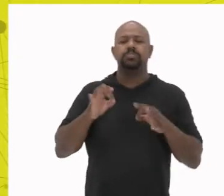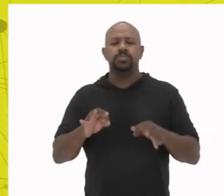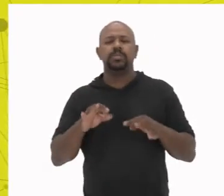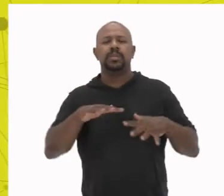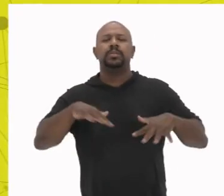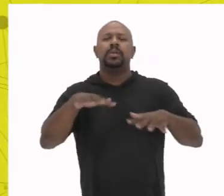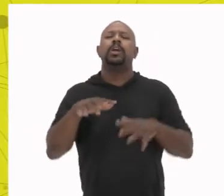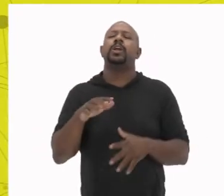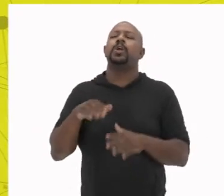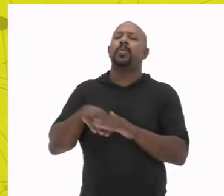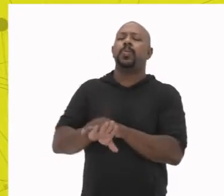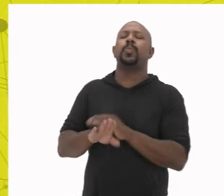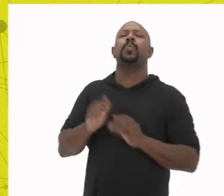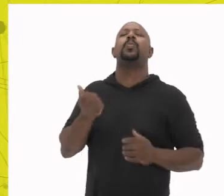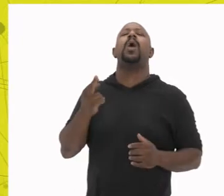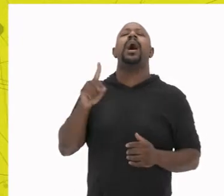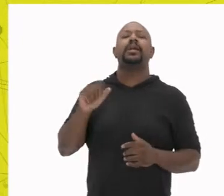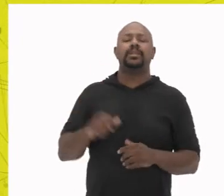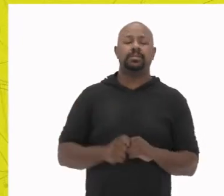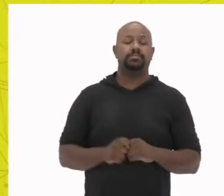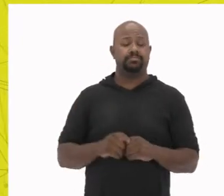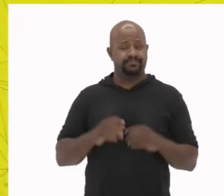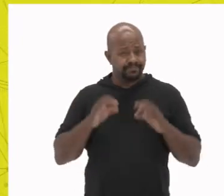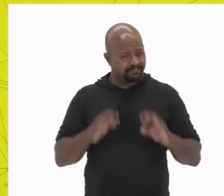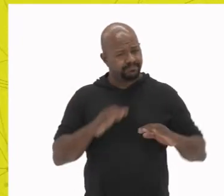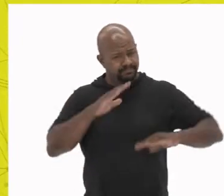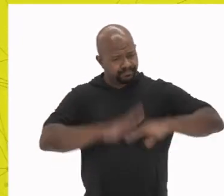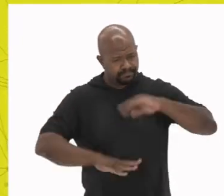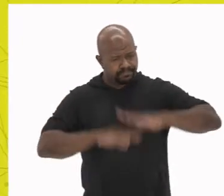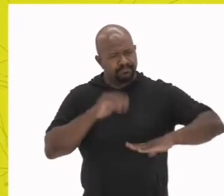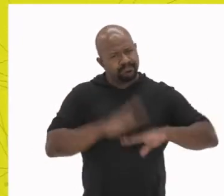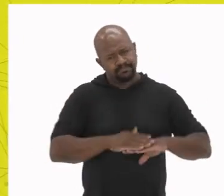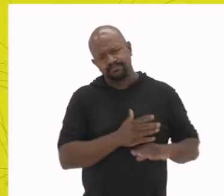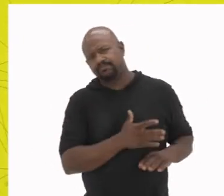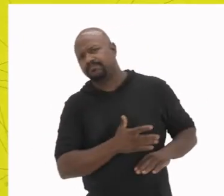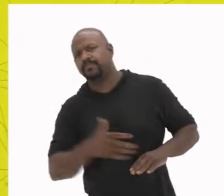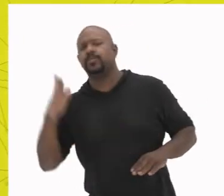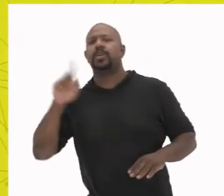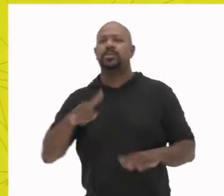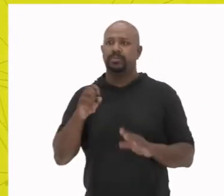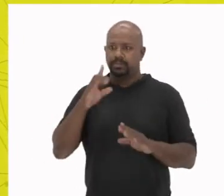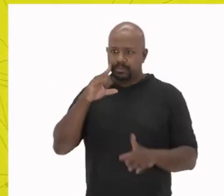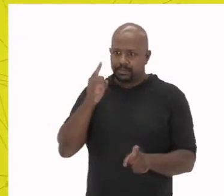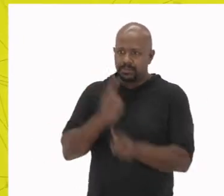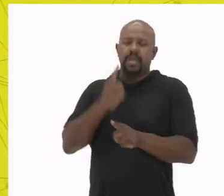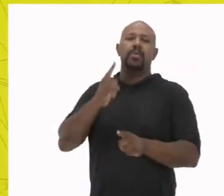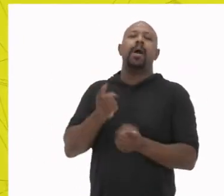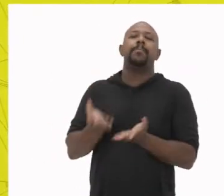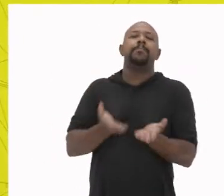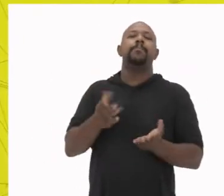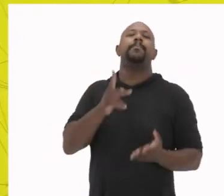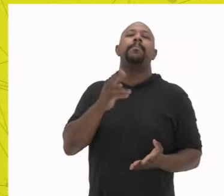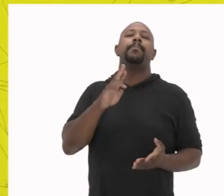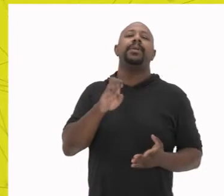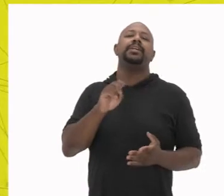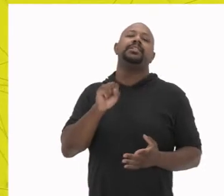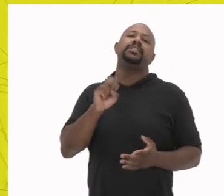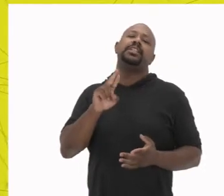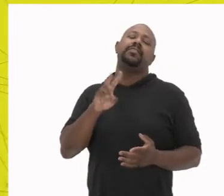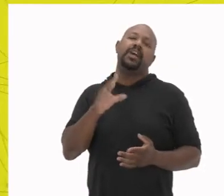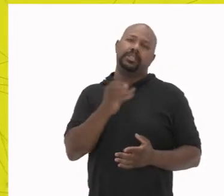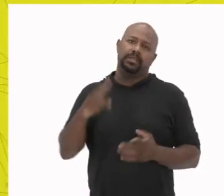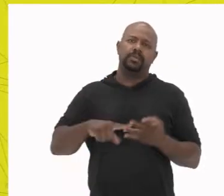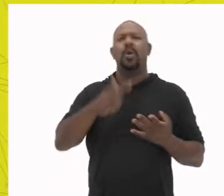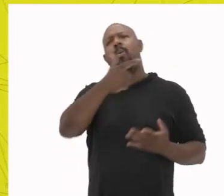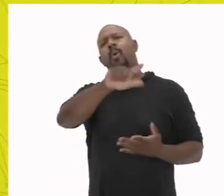acondicionamento e guarda. Os exemplos citados são ações diretas e práticas que logo são identificadas com a preservação.